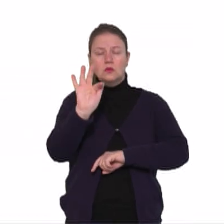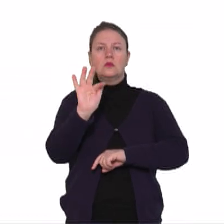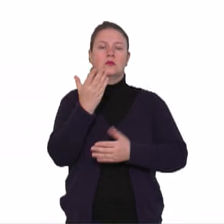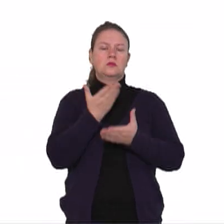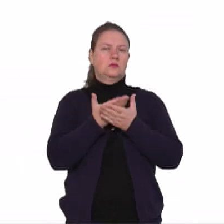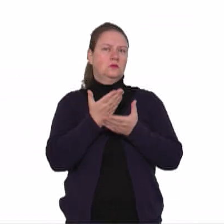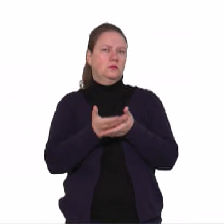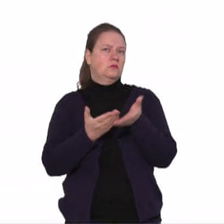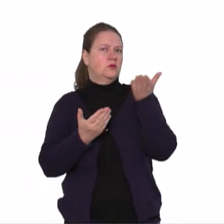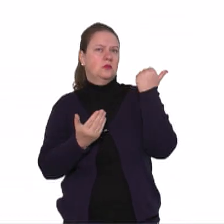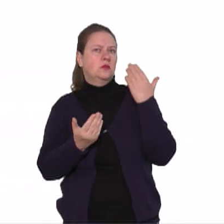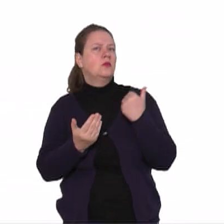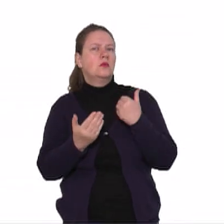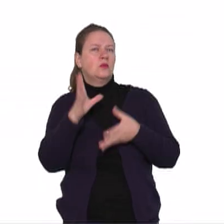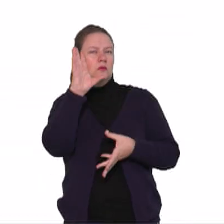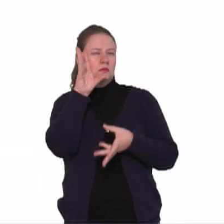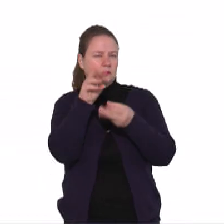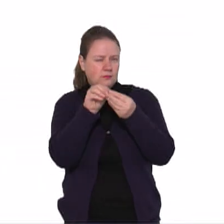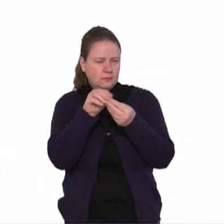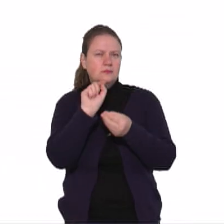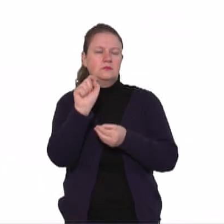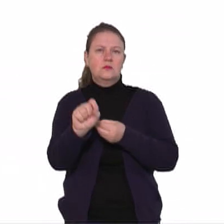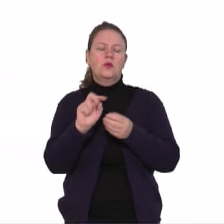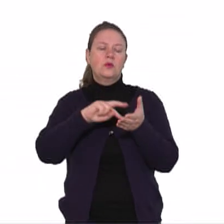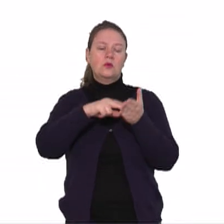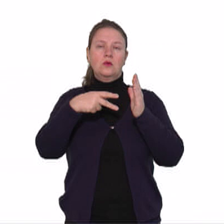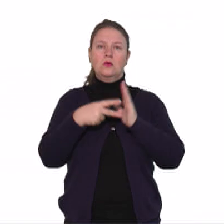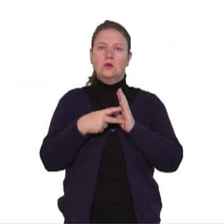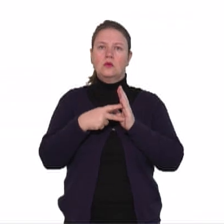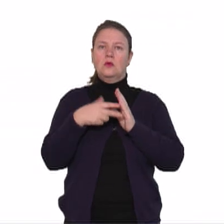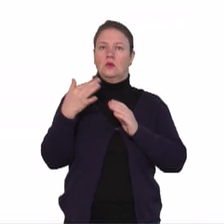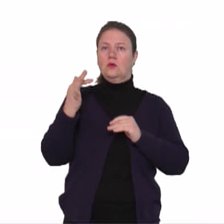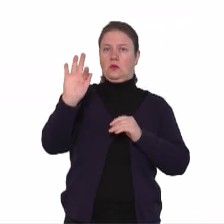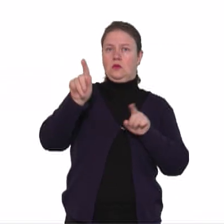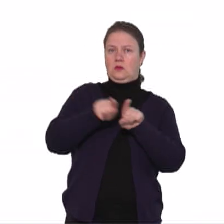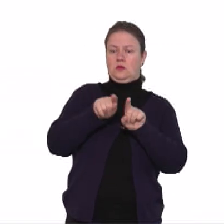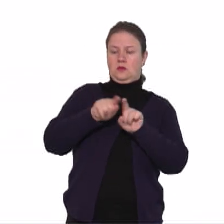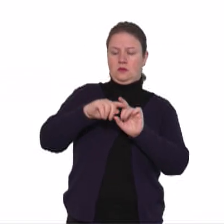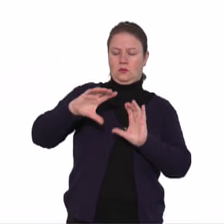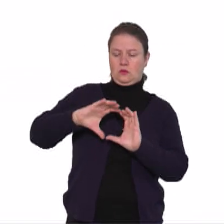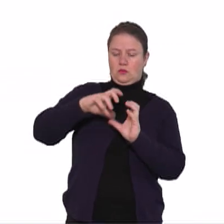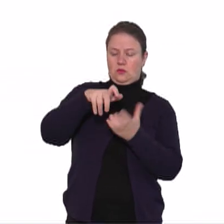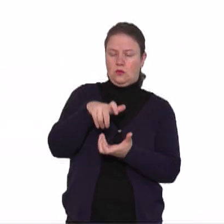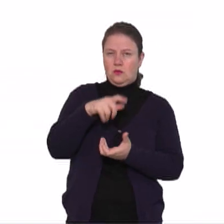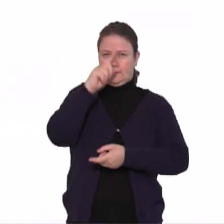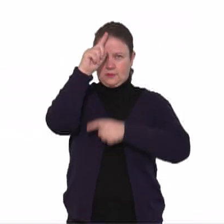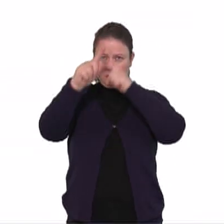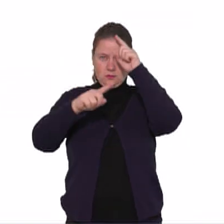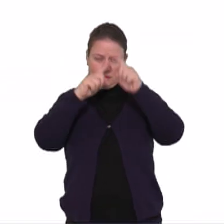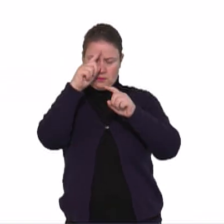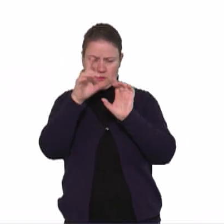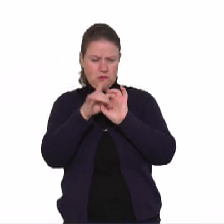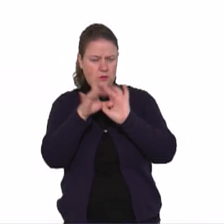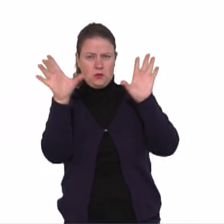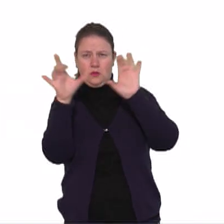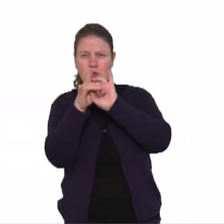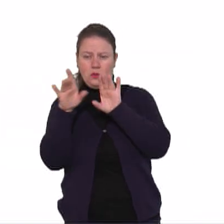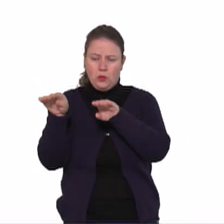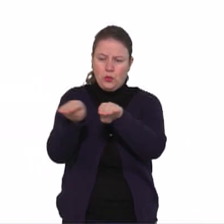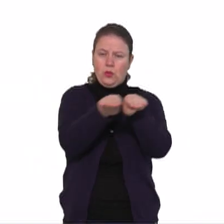aulas anteriores a Revolução Francesa, o que ela significou para a França e para o mundo, os ideais de liberdade,